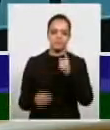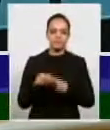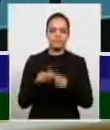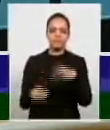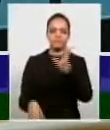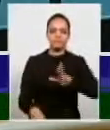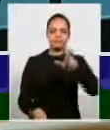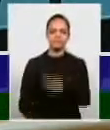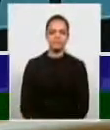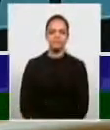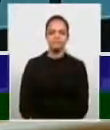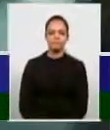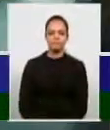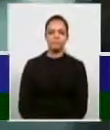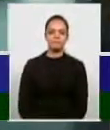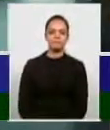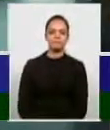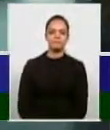Uberlândia.